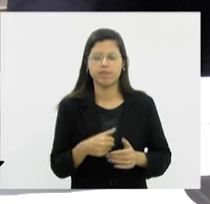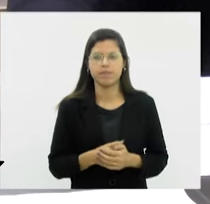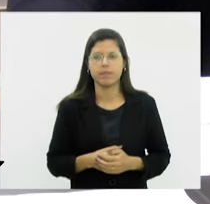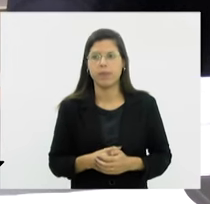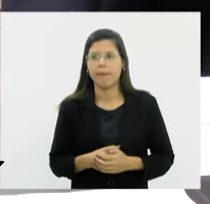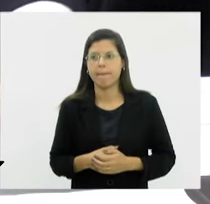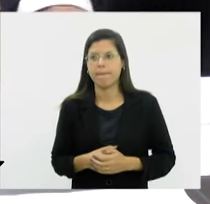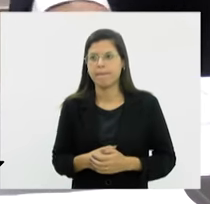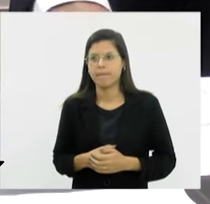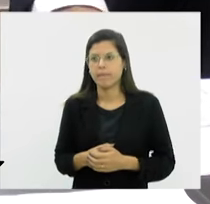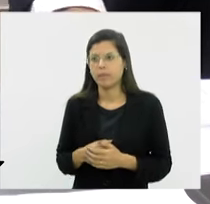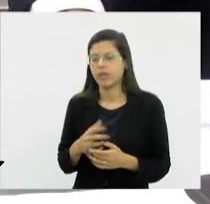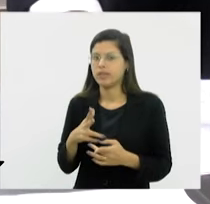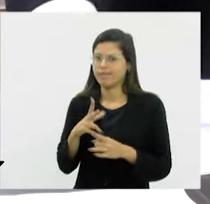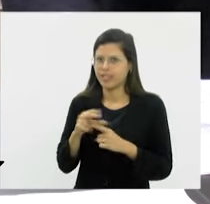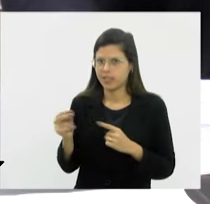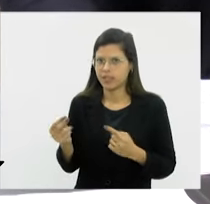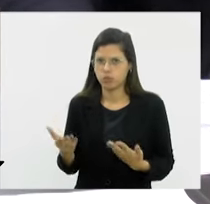ser vencido.